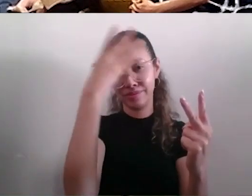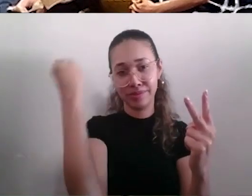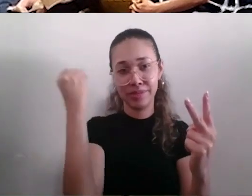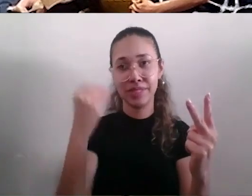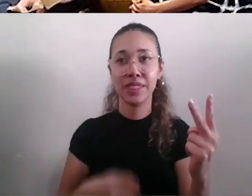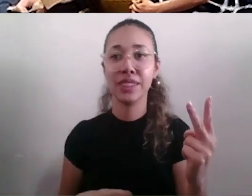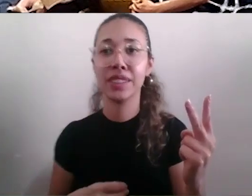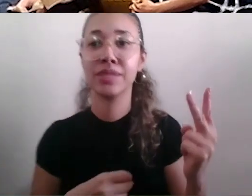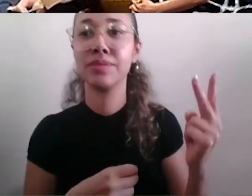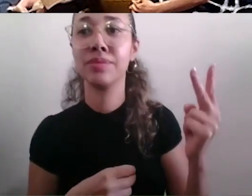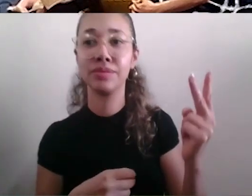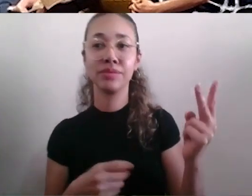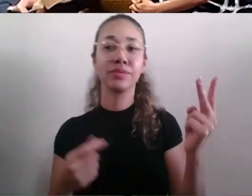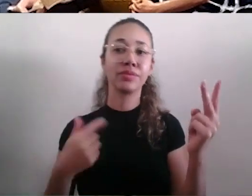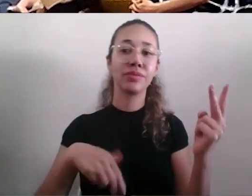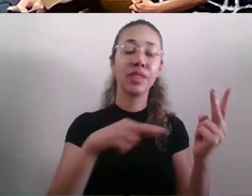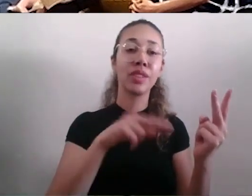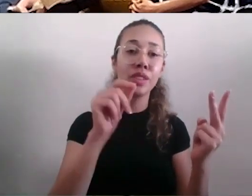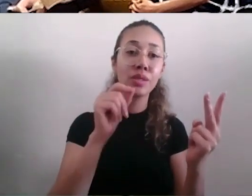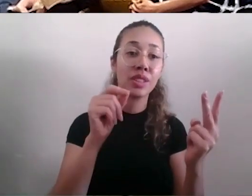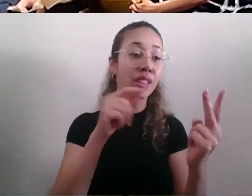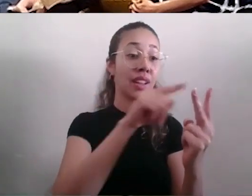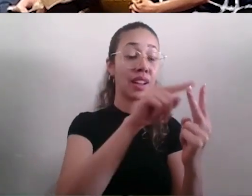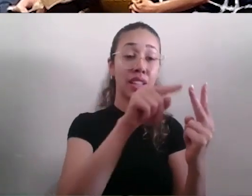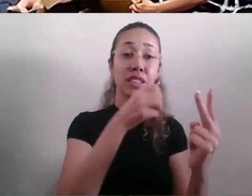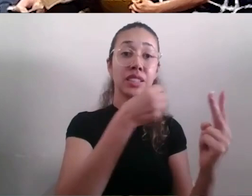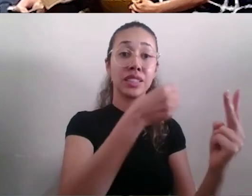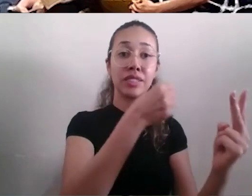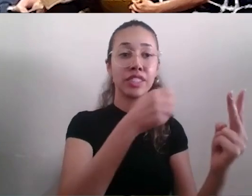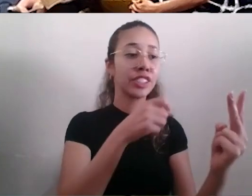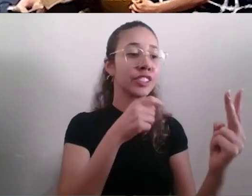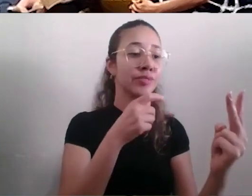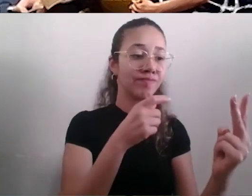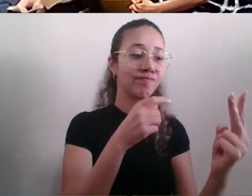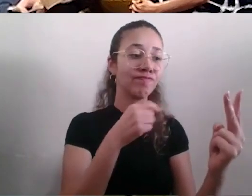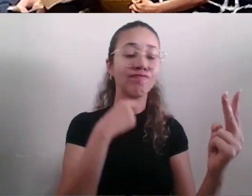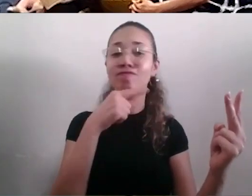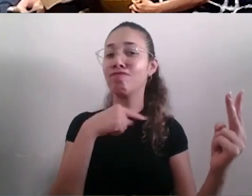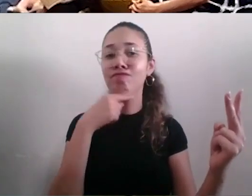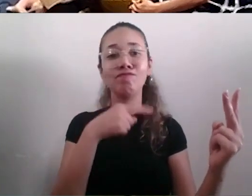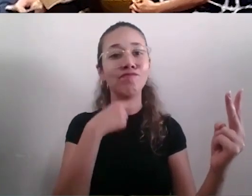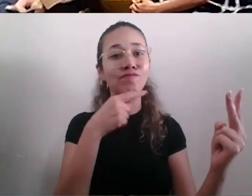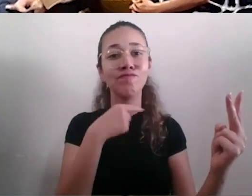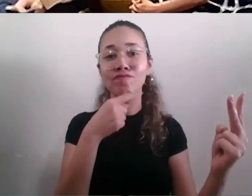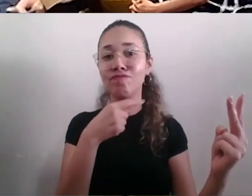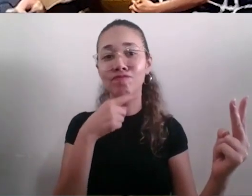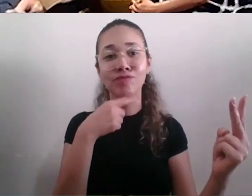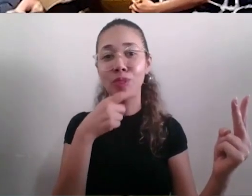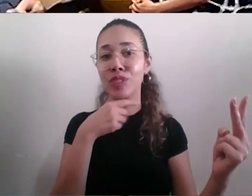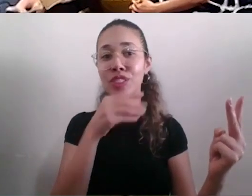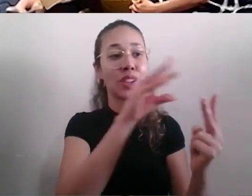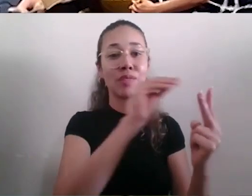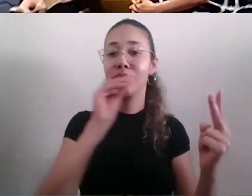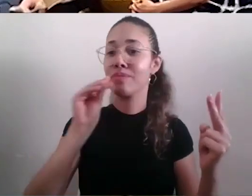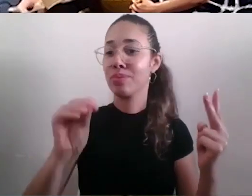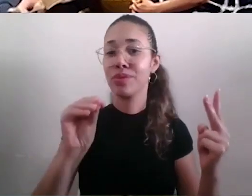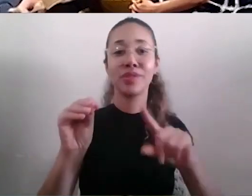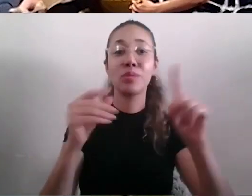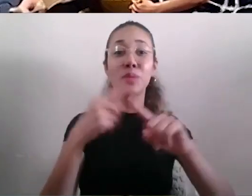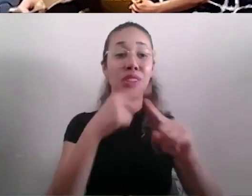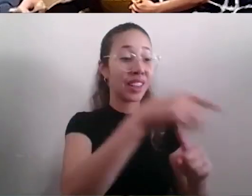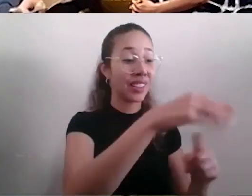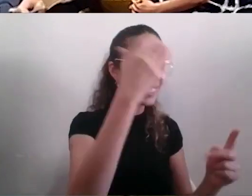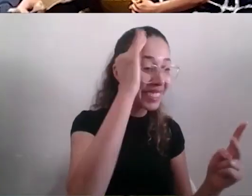lembro, e a gente não conseguiu usar a entrevista. Não conseguiu usar, porque não dava para entender o que o cara falava, entendeu? E eu